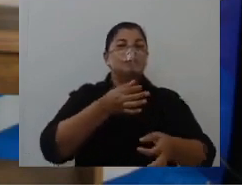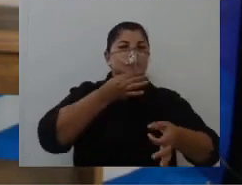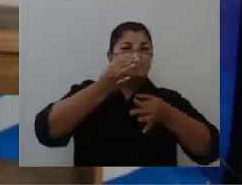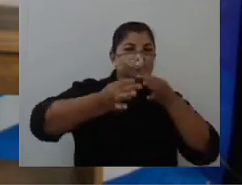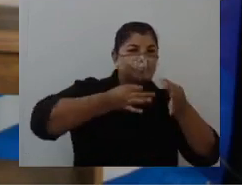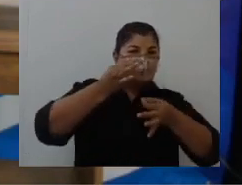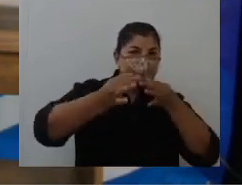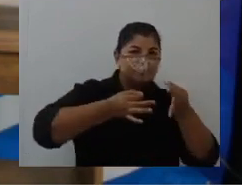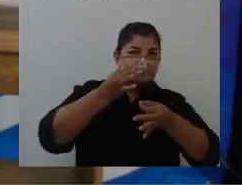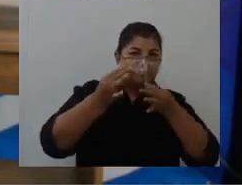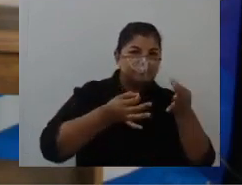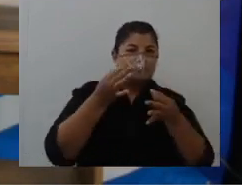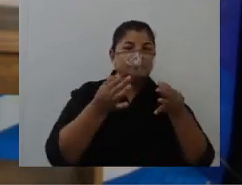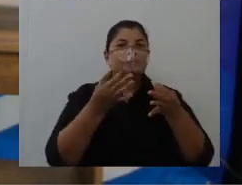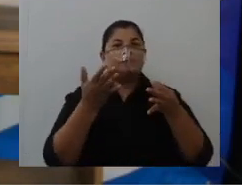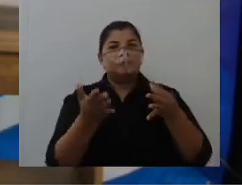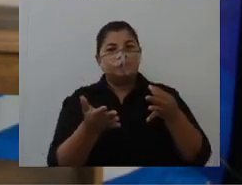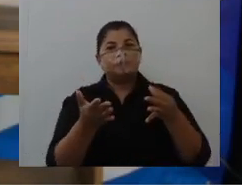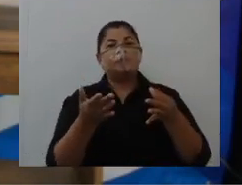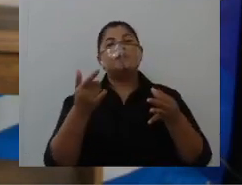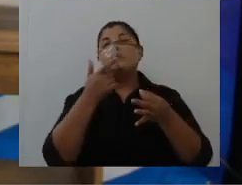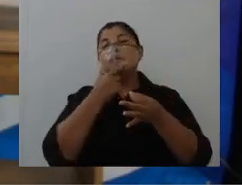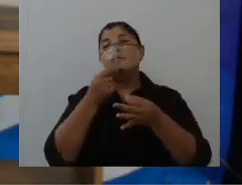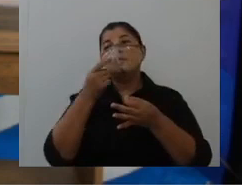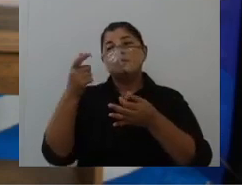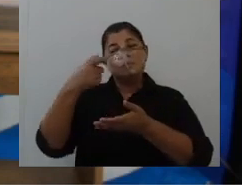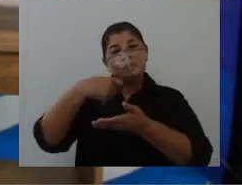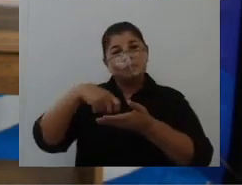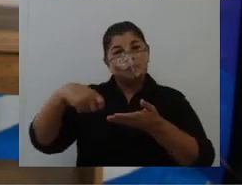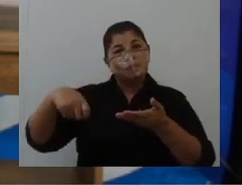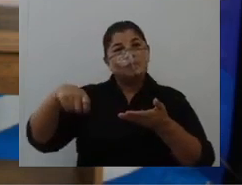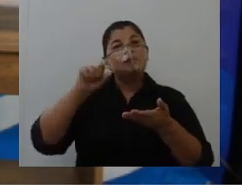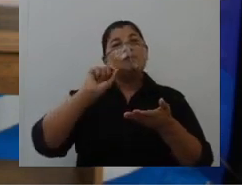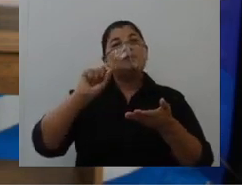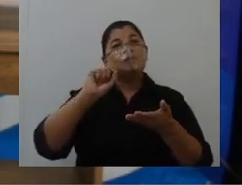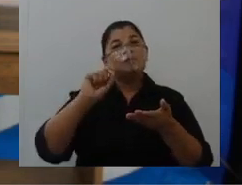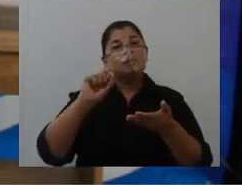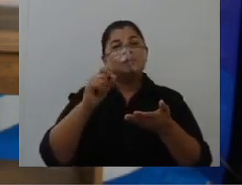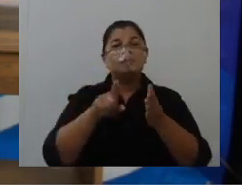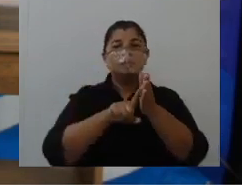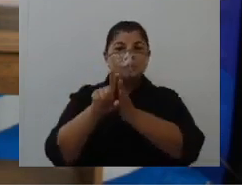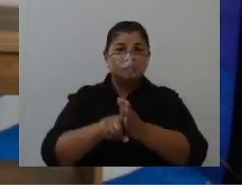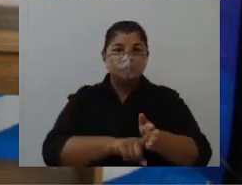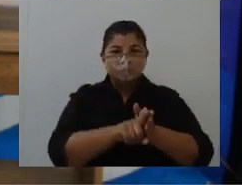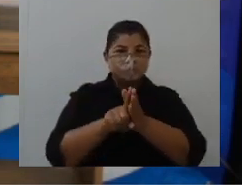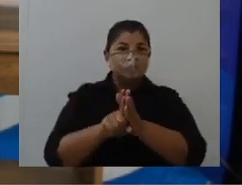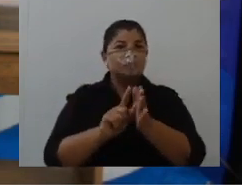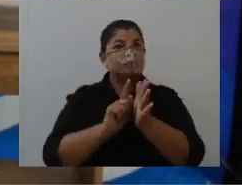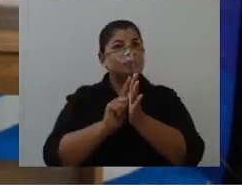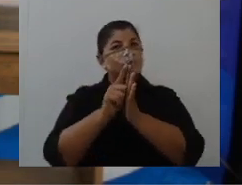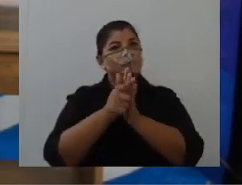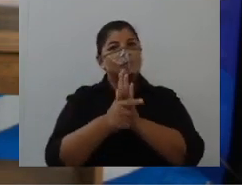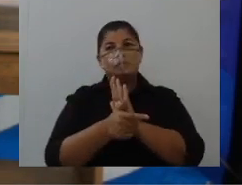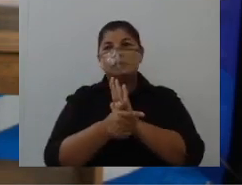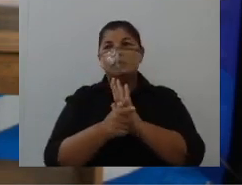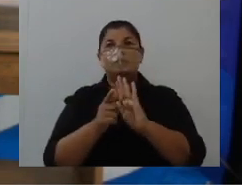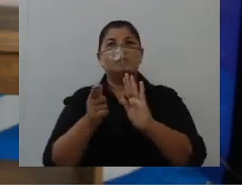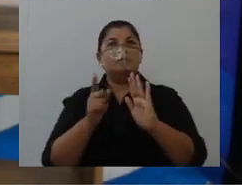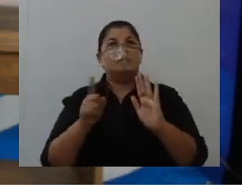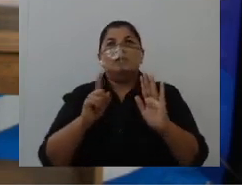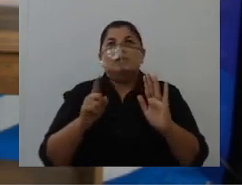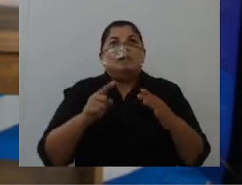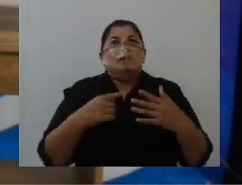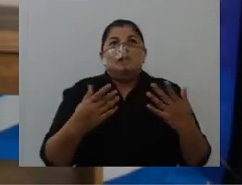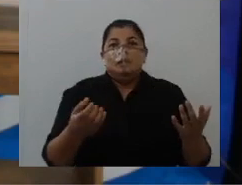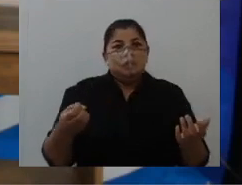ali. Olha lá. Então o que é que Marcuse está dizendo aqui? Que esse estudo dos gêneros textuais, ele não é uma coisa, né,